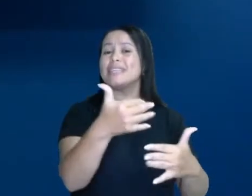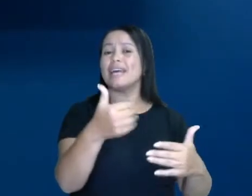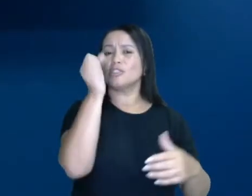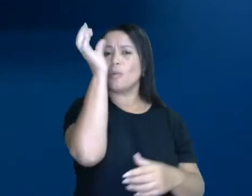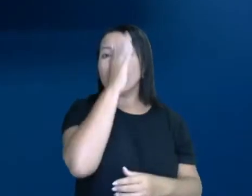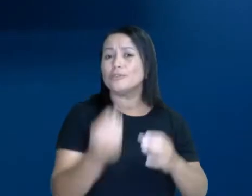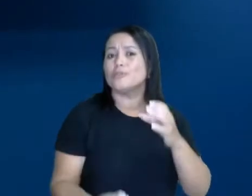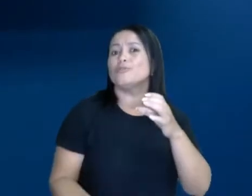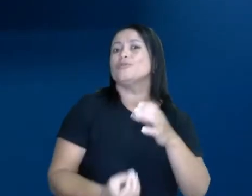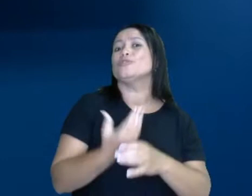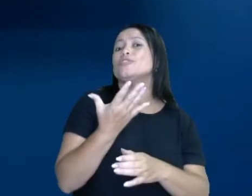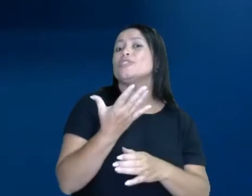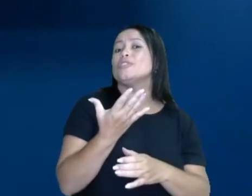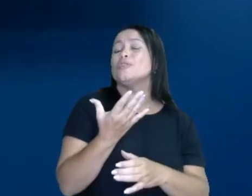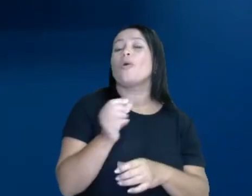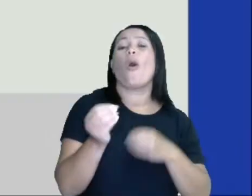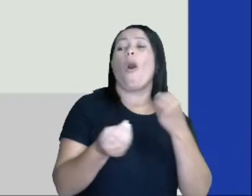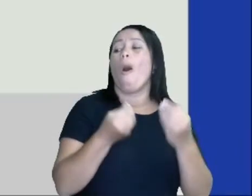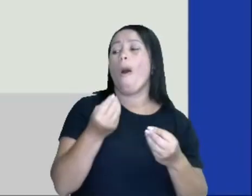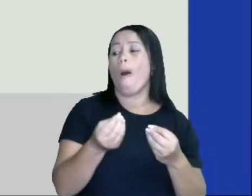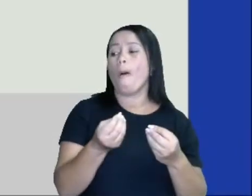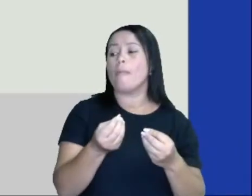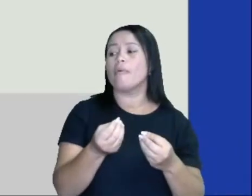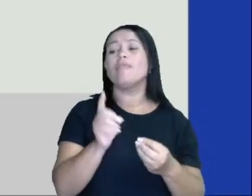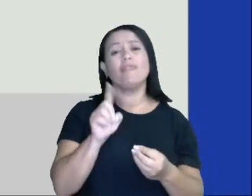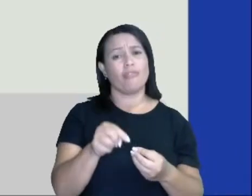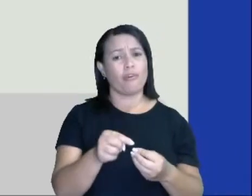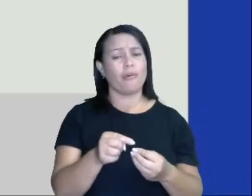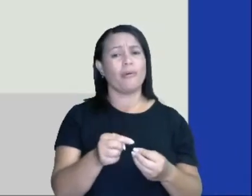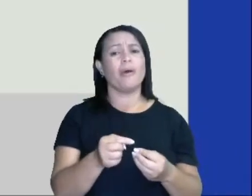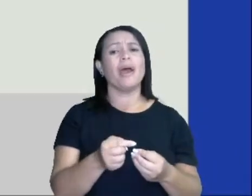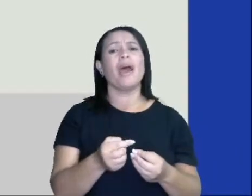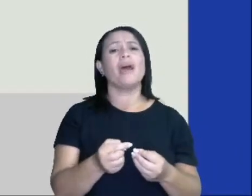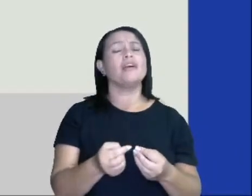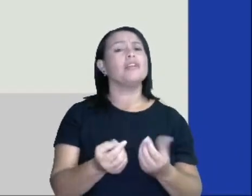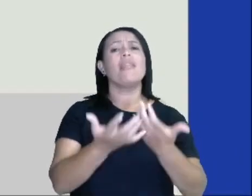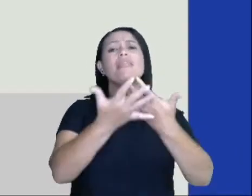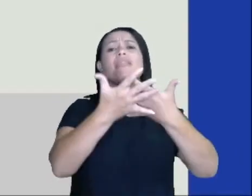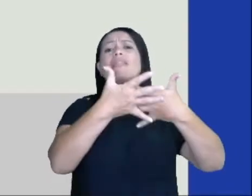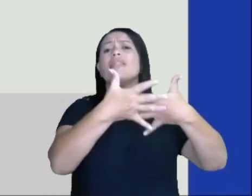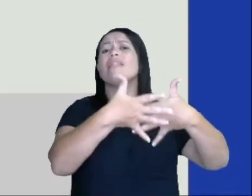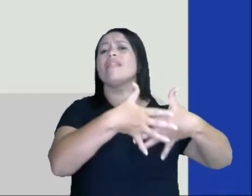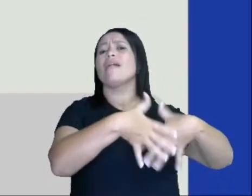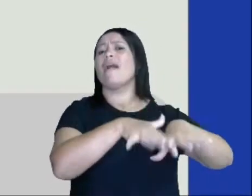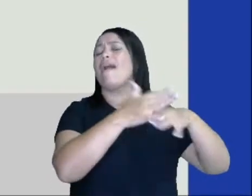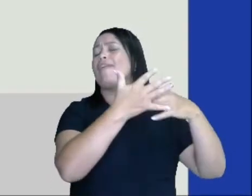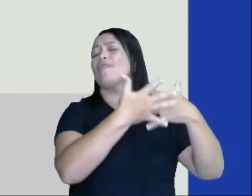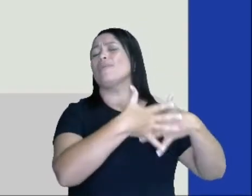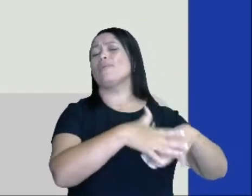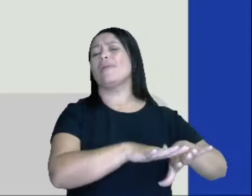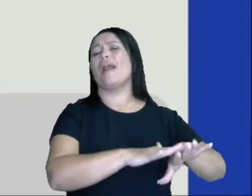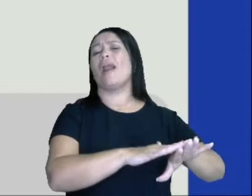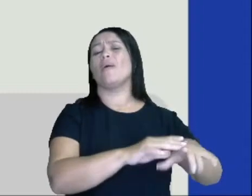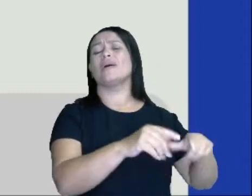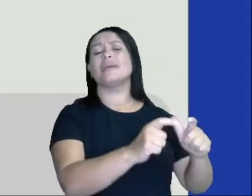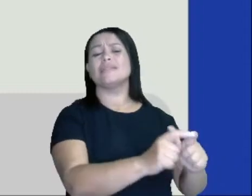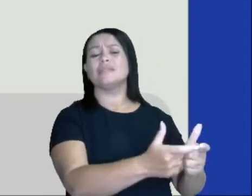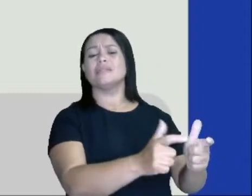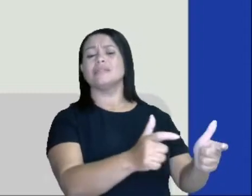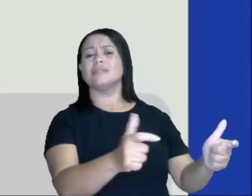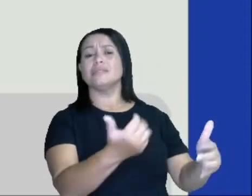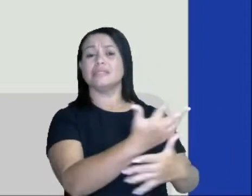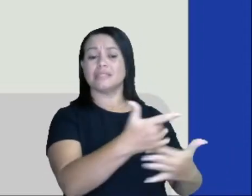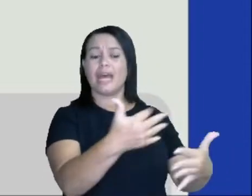surgiram de que forma? Qual foi a origem delas? Foi uma origem espontânea, que é justamente quando as cidades que vão crescendo,